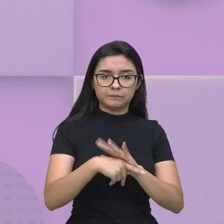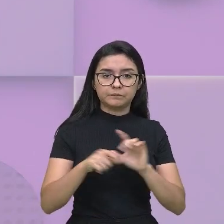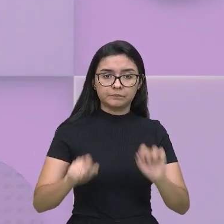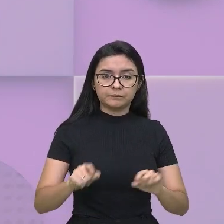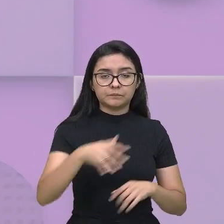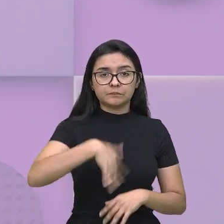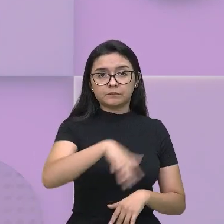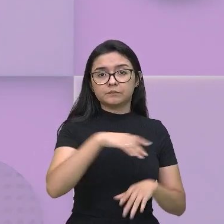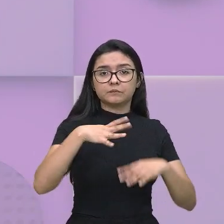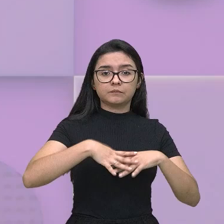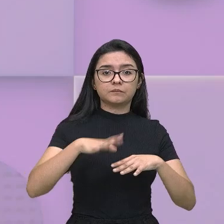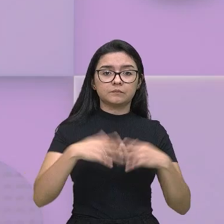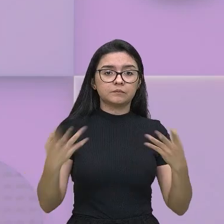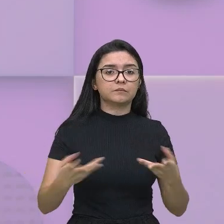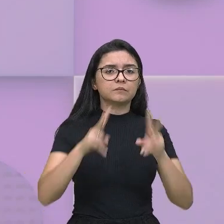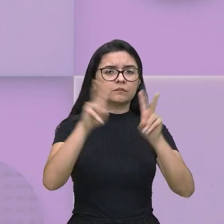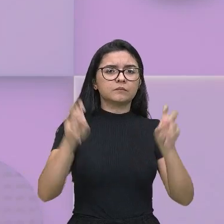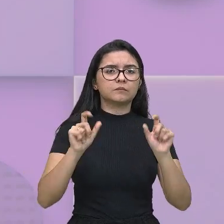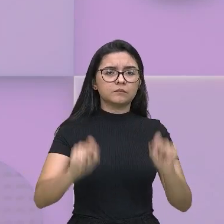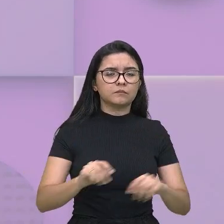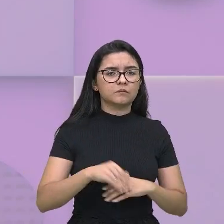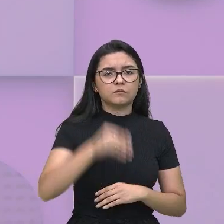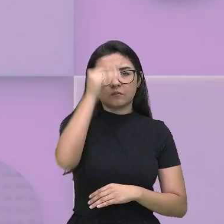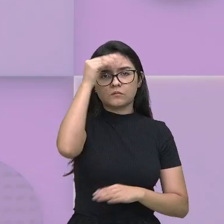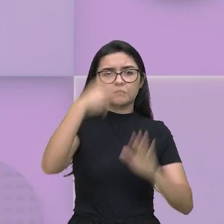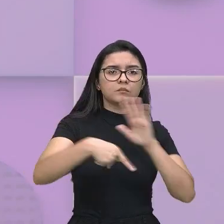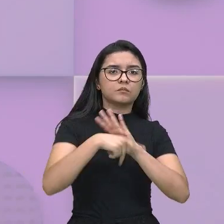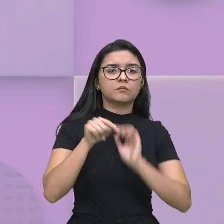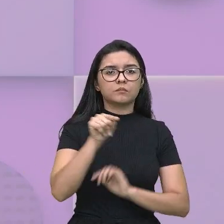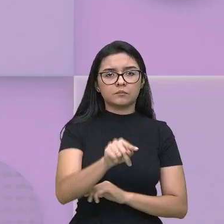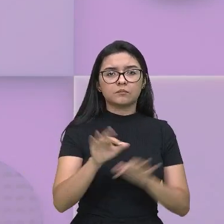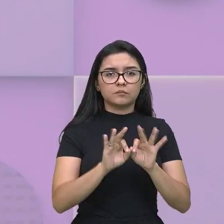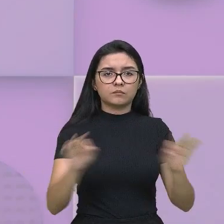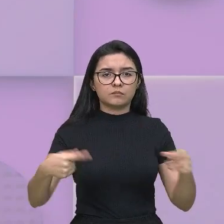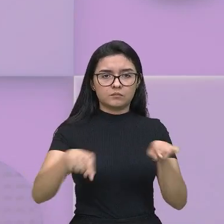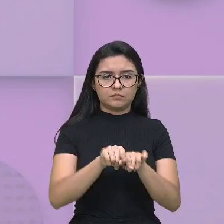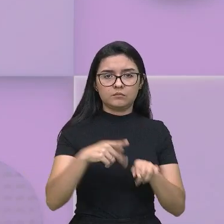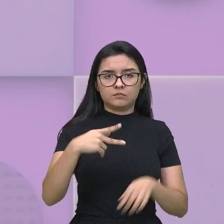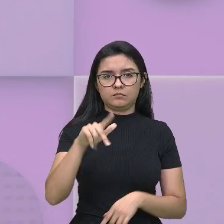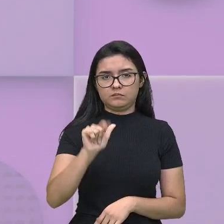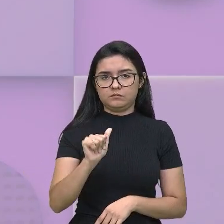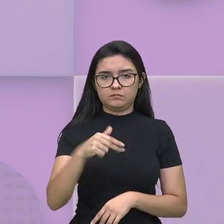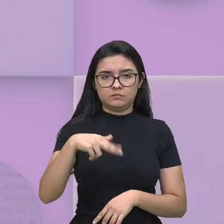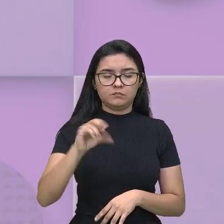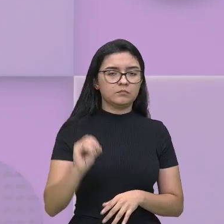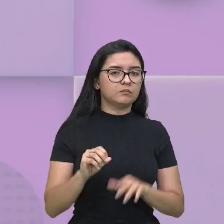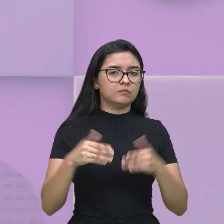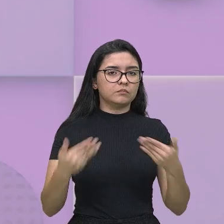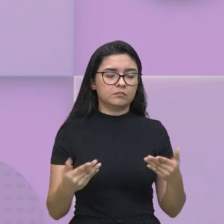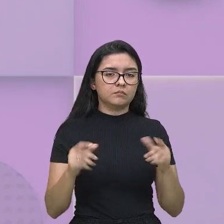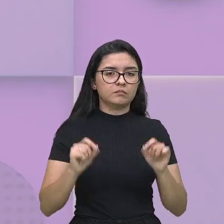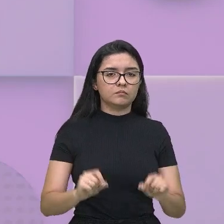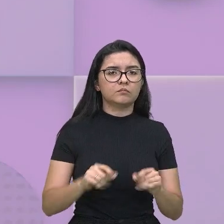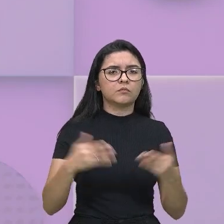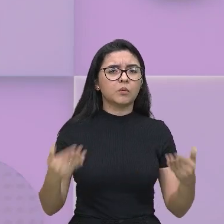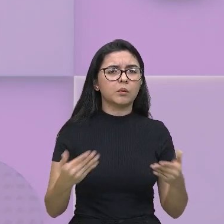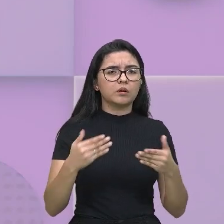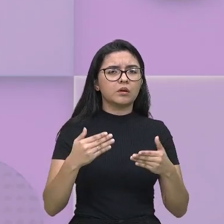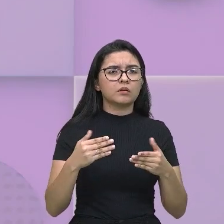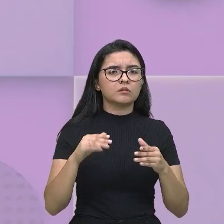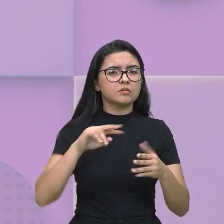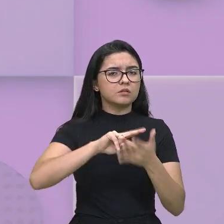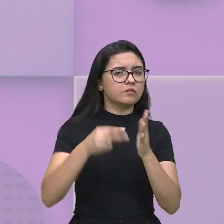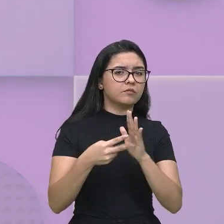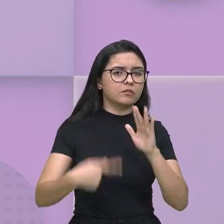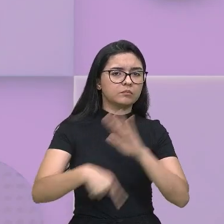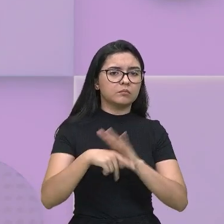Vamos abordar a noção primitiva de ponto, reta e plano. E aí, alunos, noção primitiva, olha por